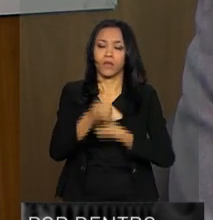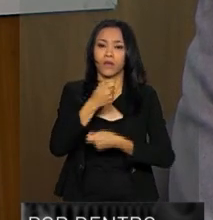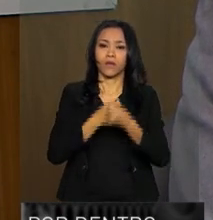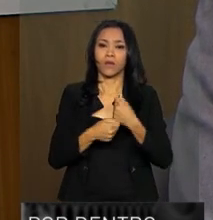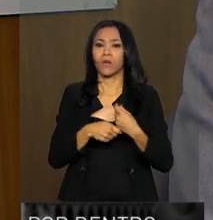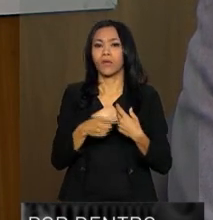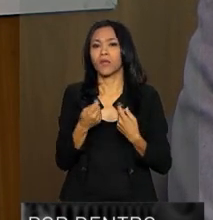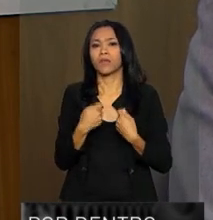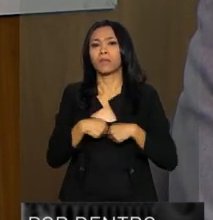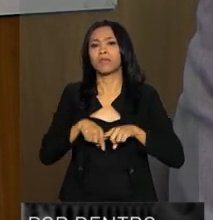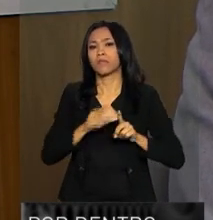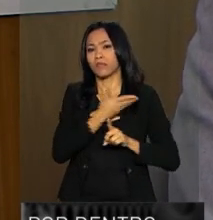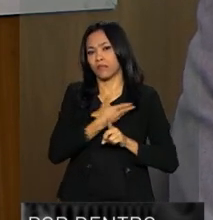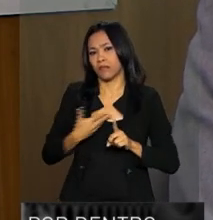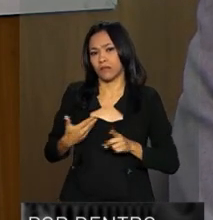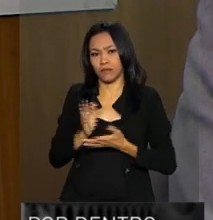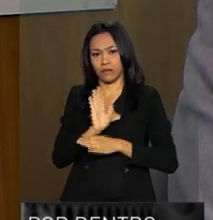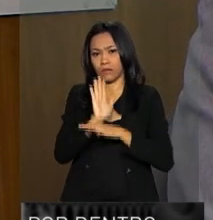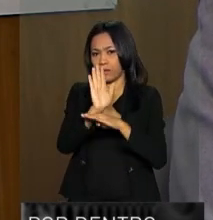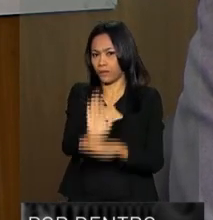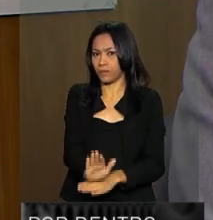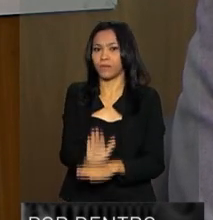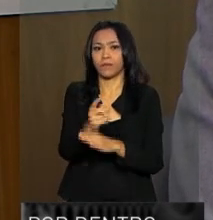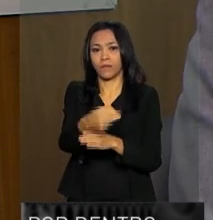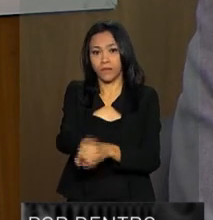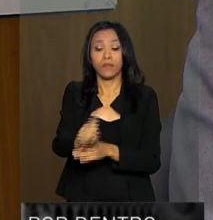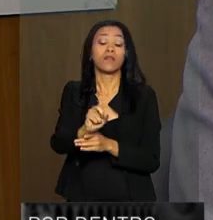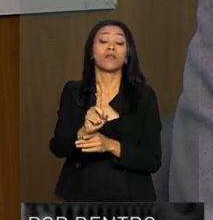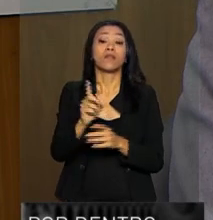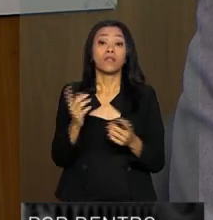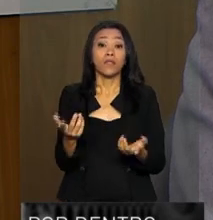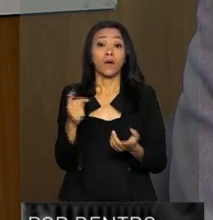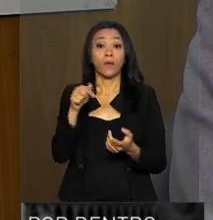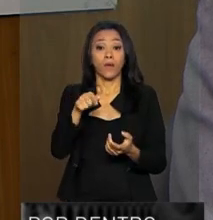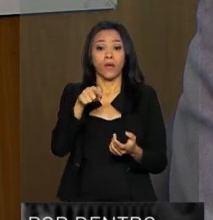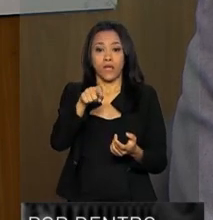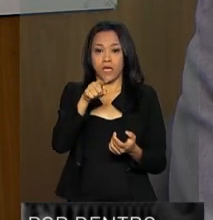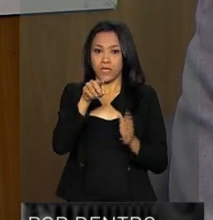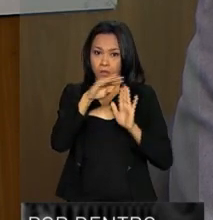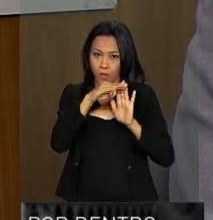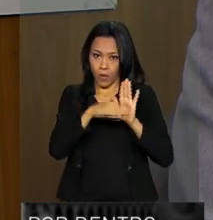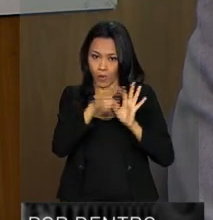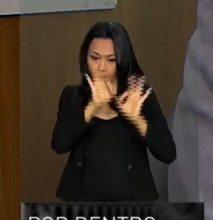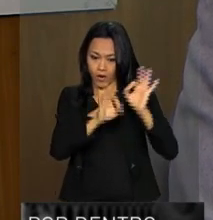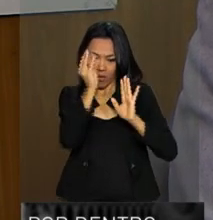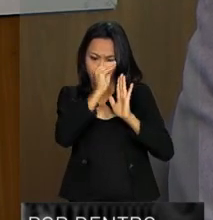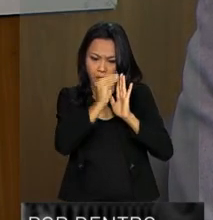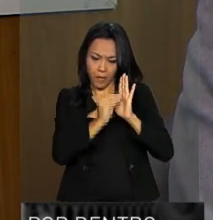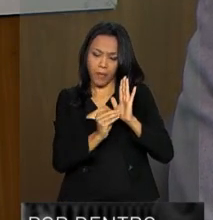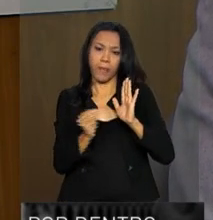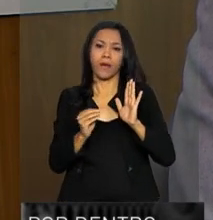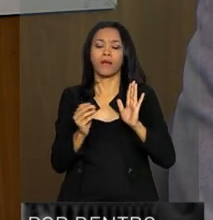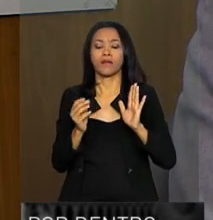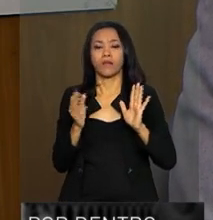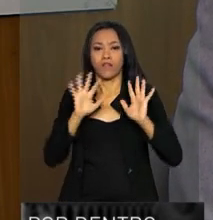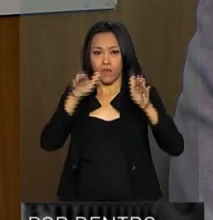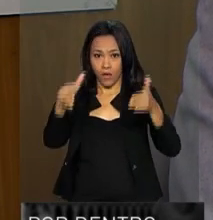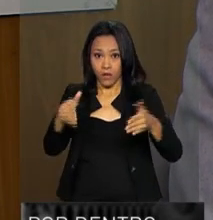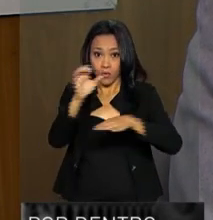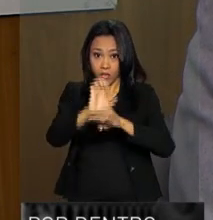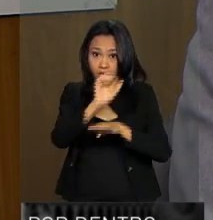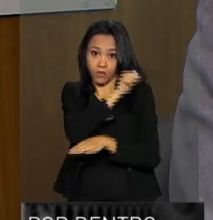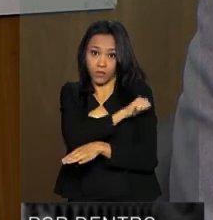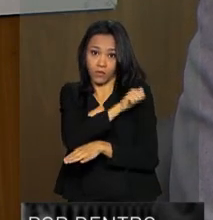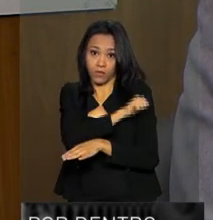necessárias esse programa rio de janeiro de janeiro ele está em andamento já a 93